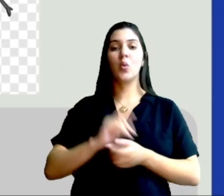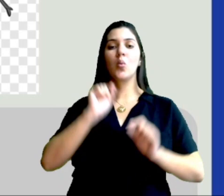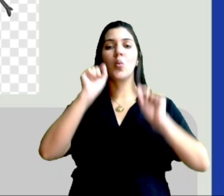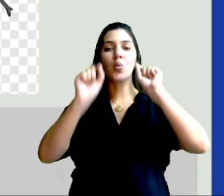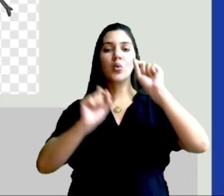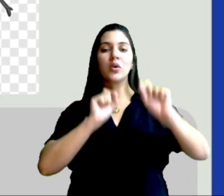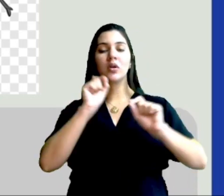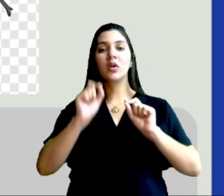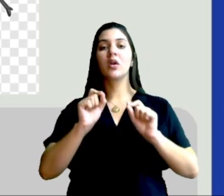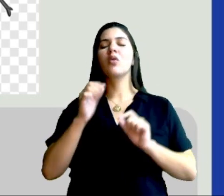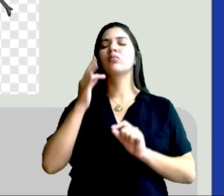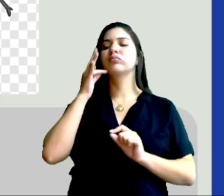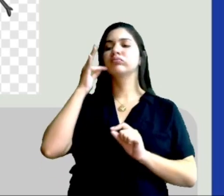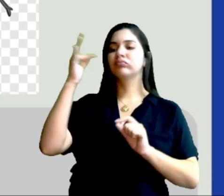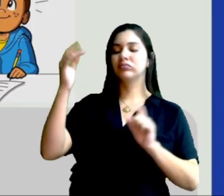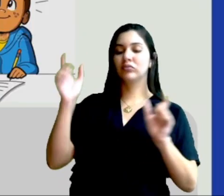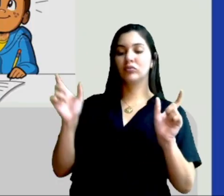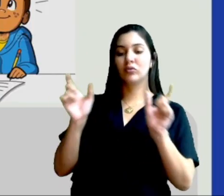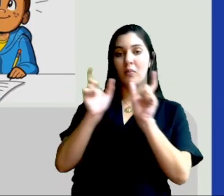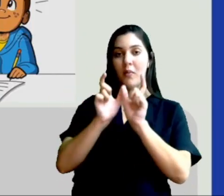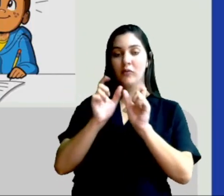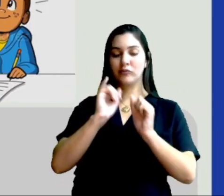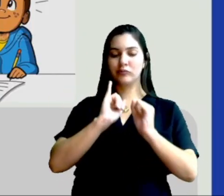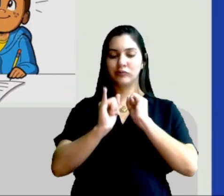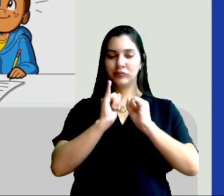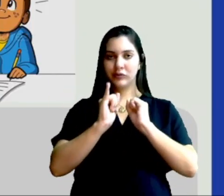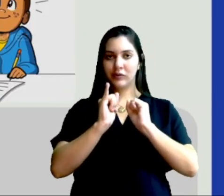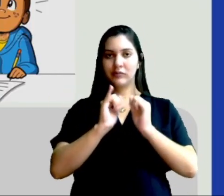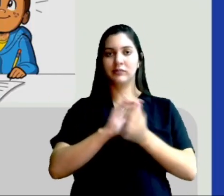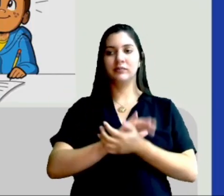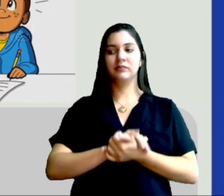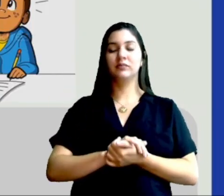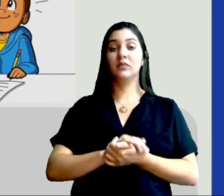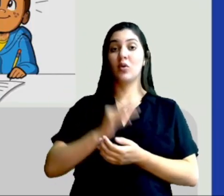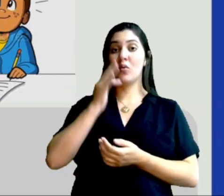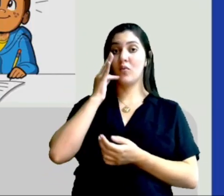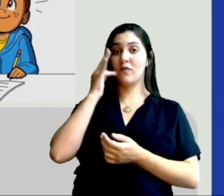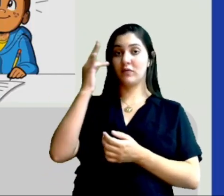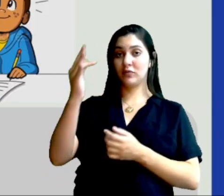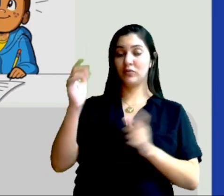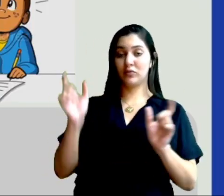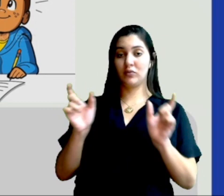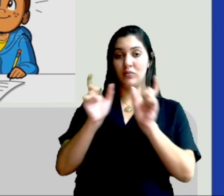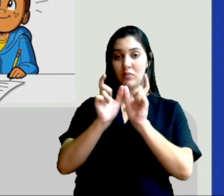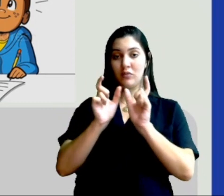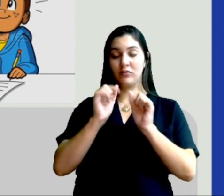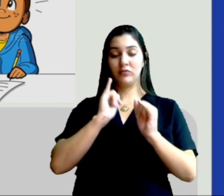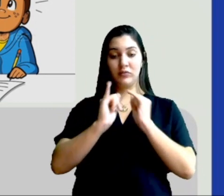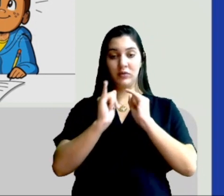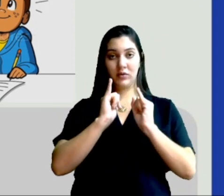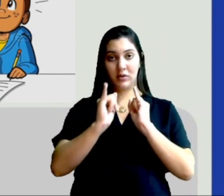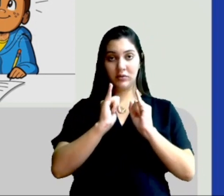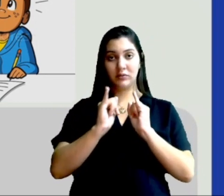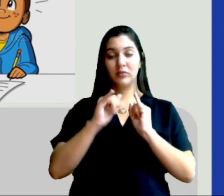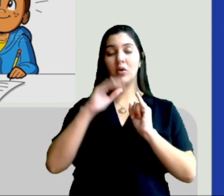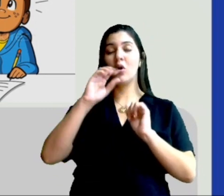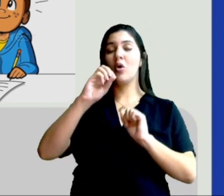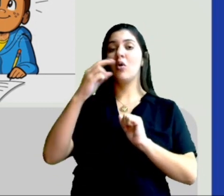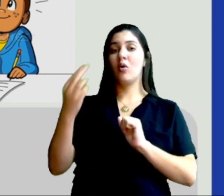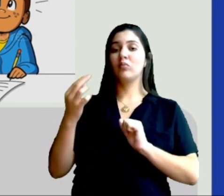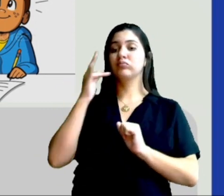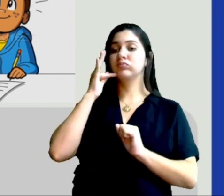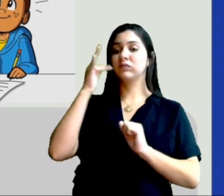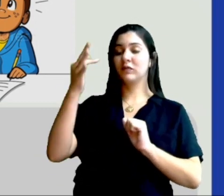que é o futuro composto do indicativo? O futuro composto do indicativo, ou